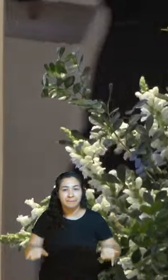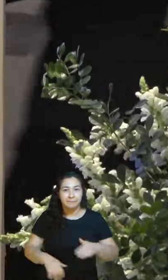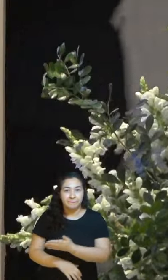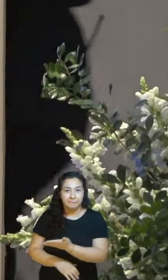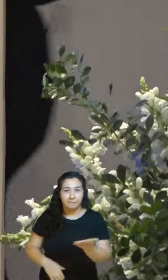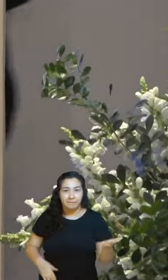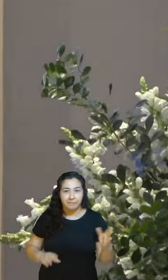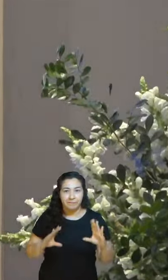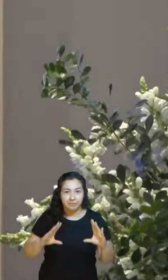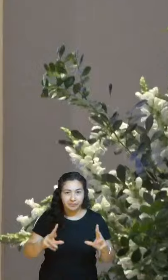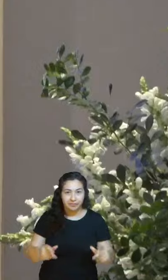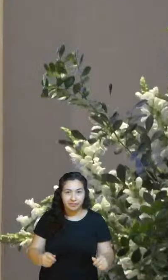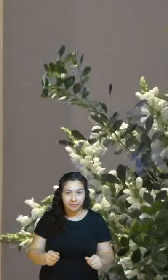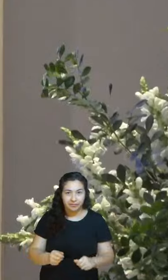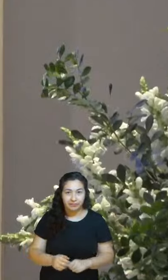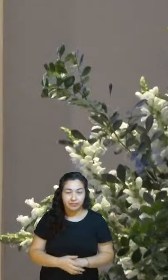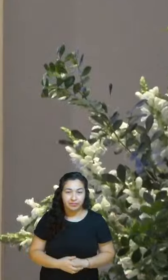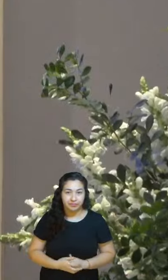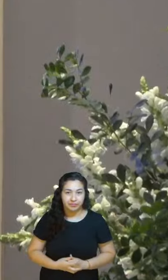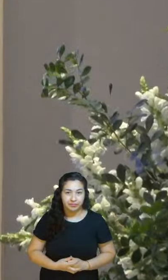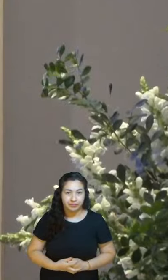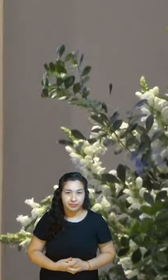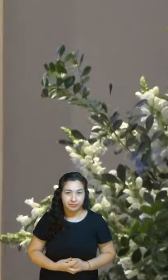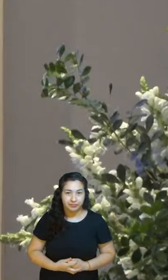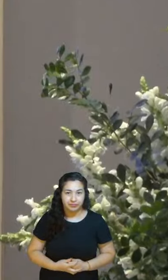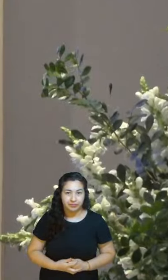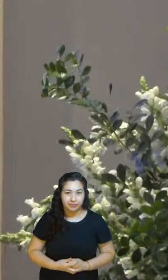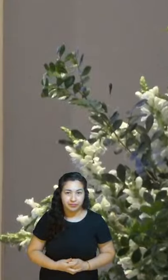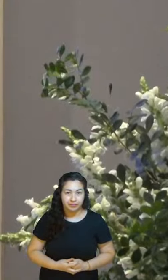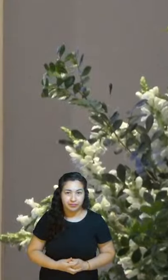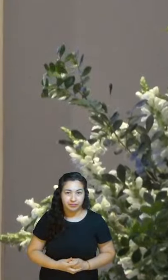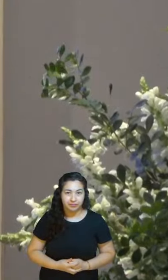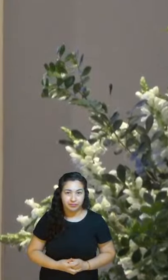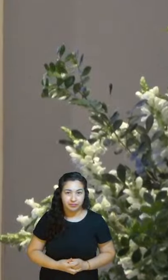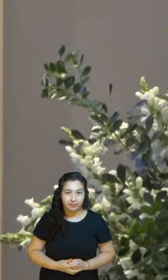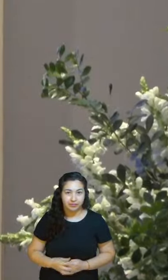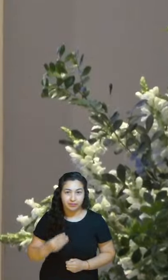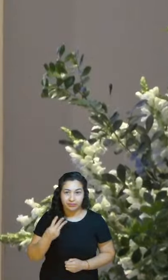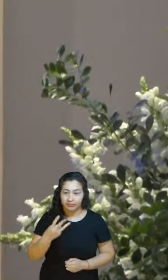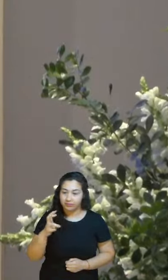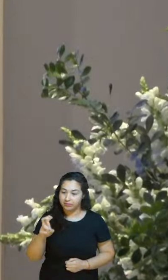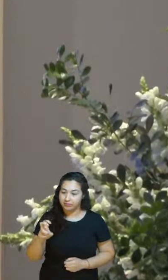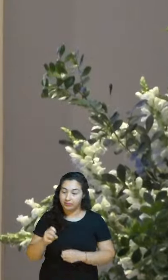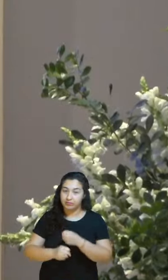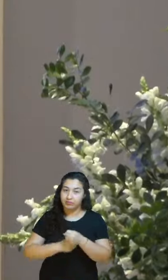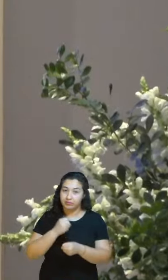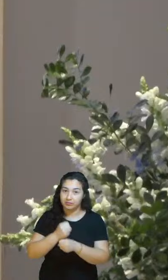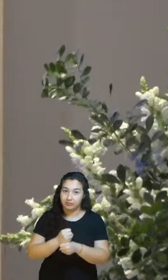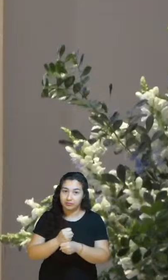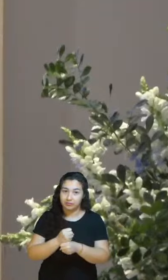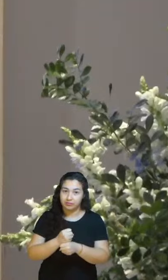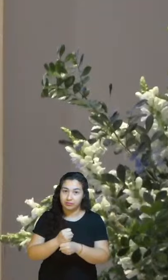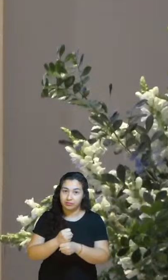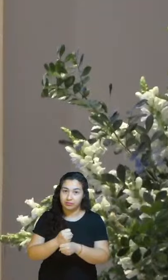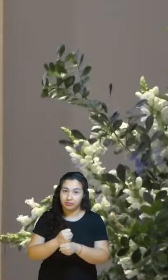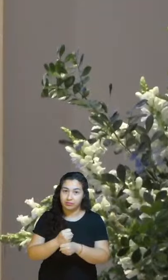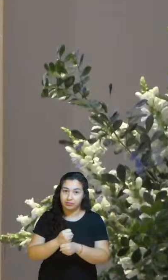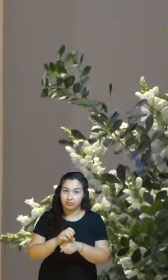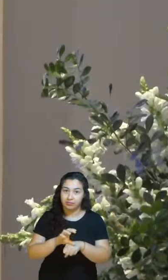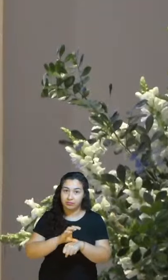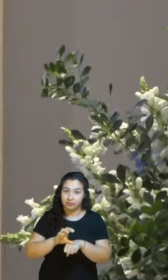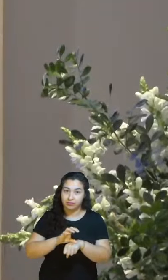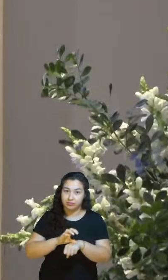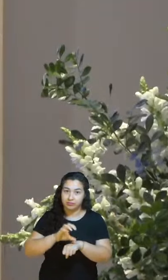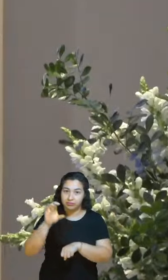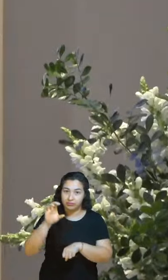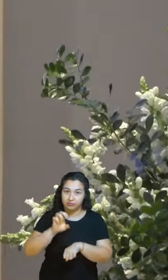e senhoras que os 35 anos de Constituição se resumem